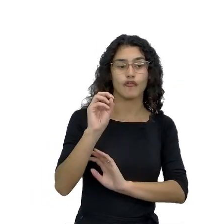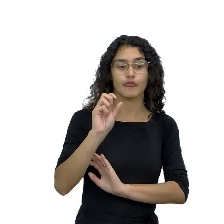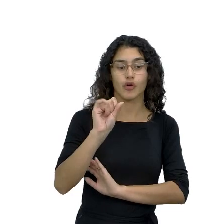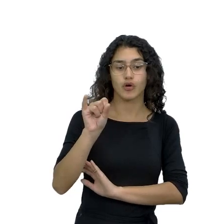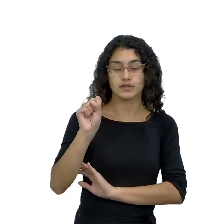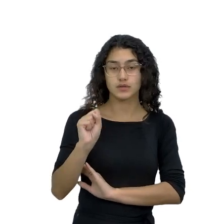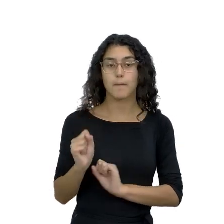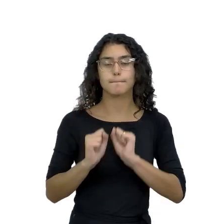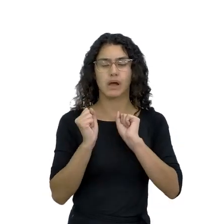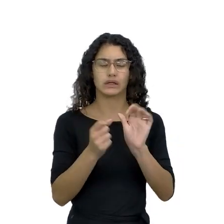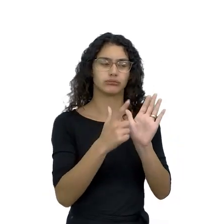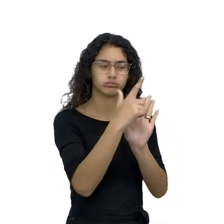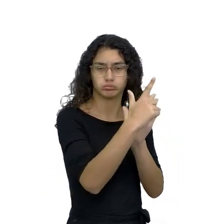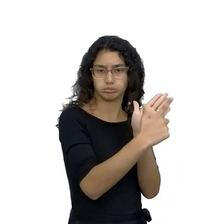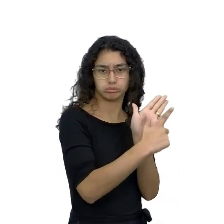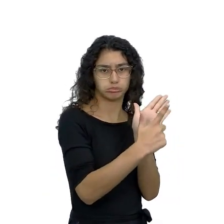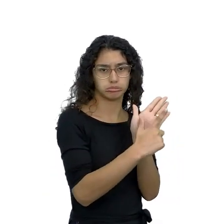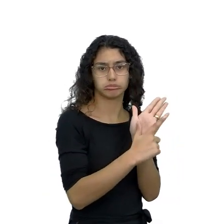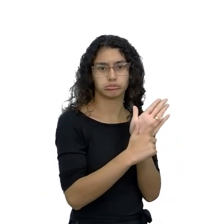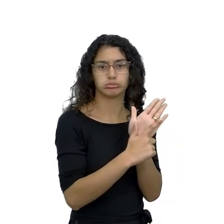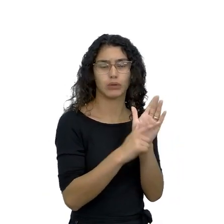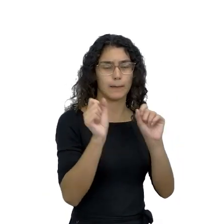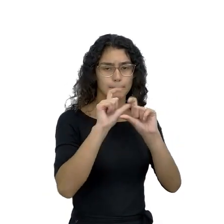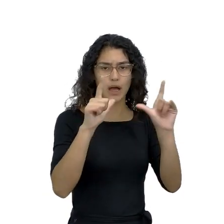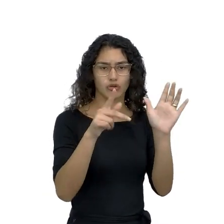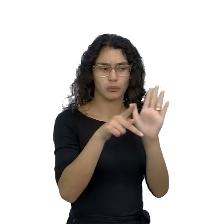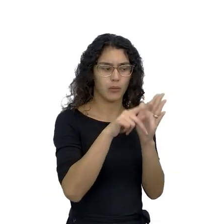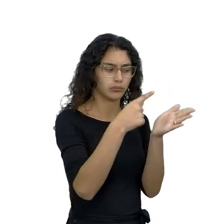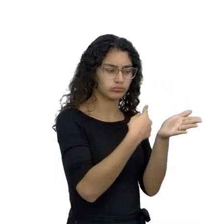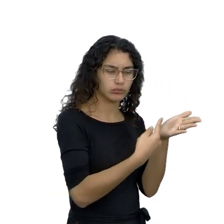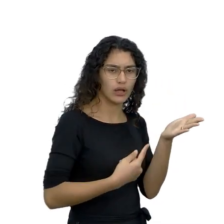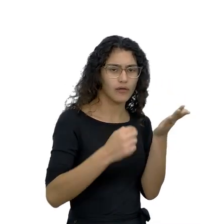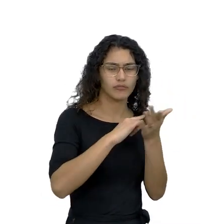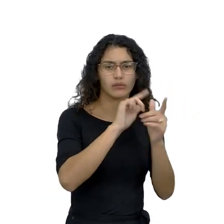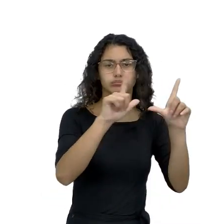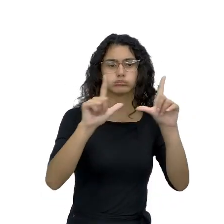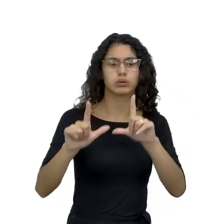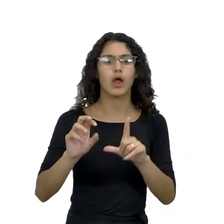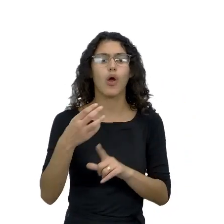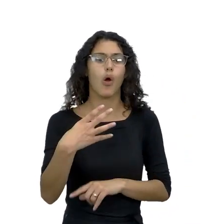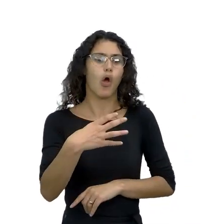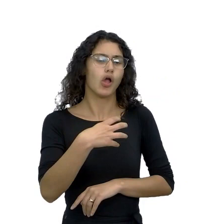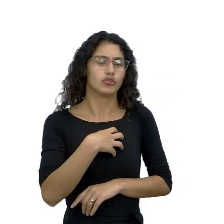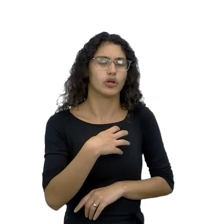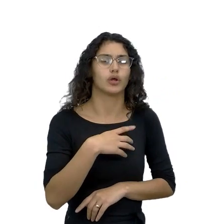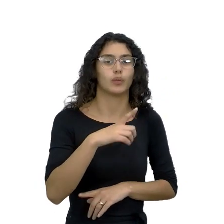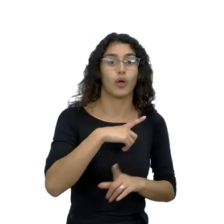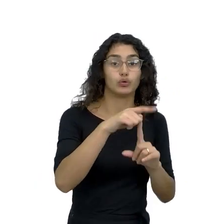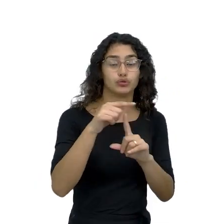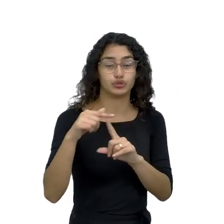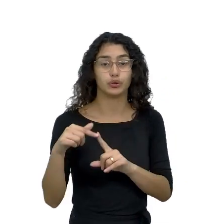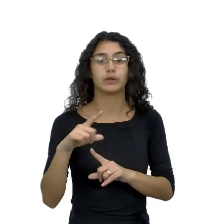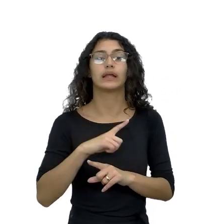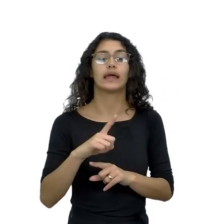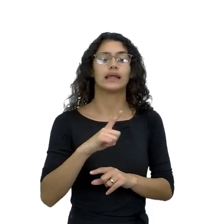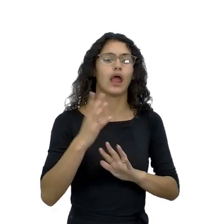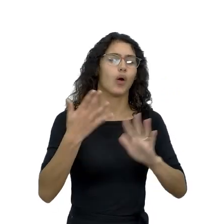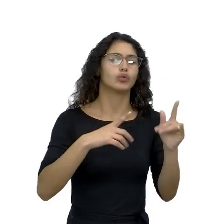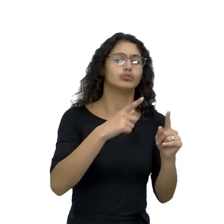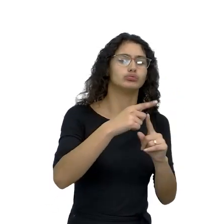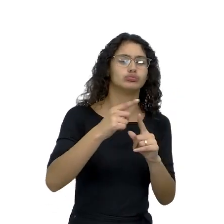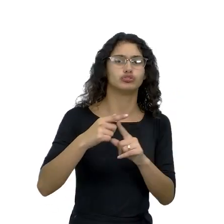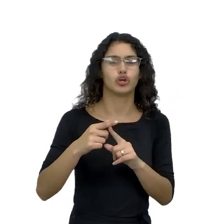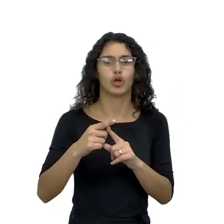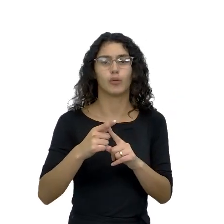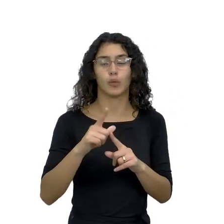imagem mesmo do caderno, outras imagens, ou até mesmo modelos. Eu tenho alguns modelos